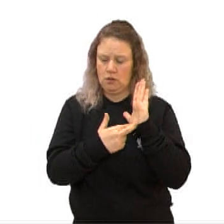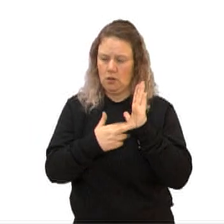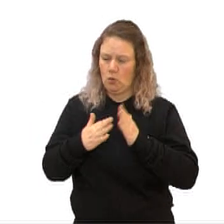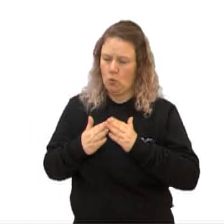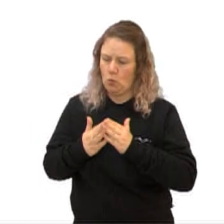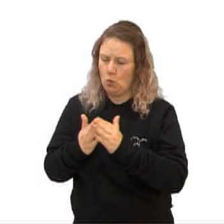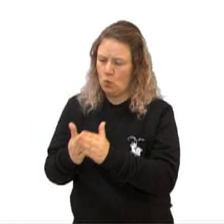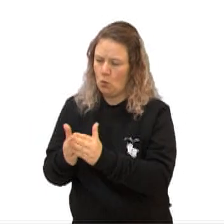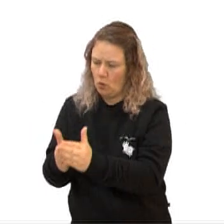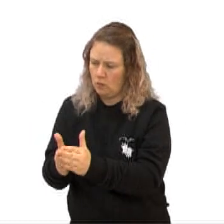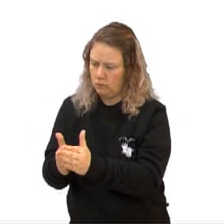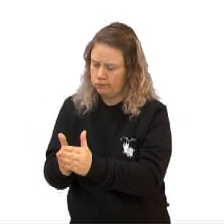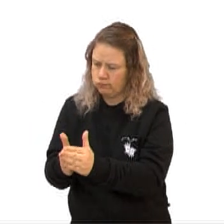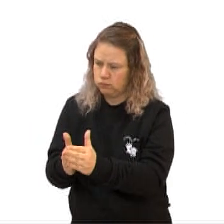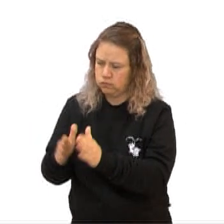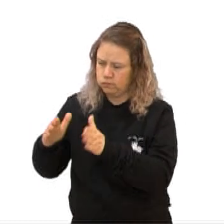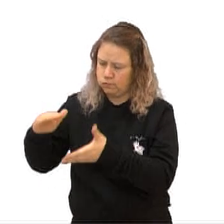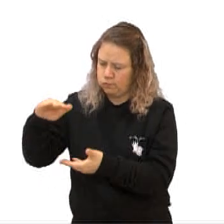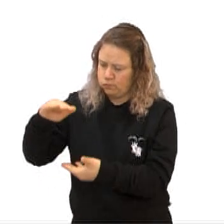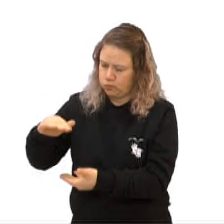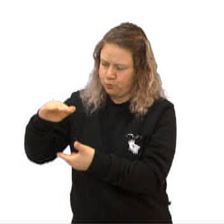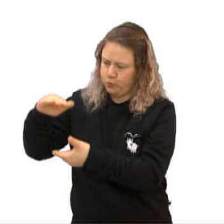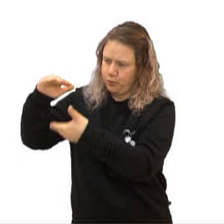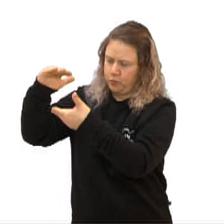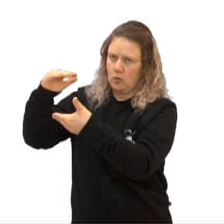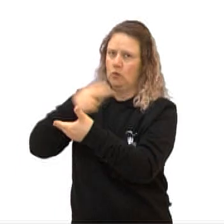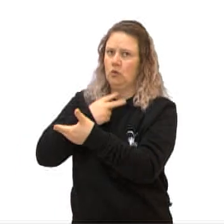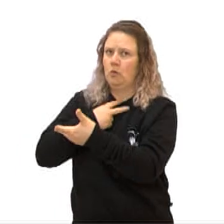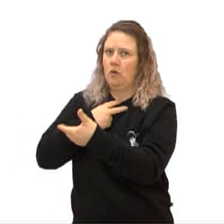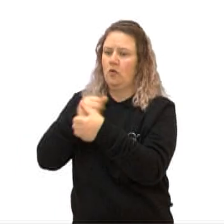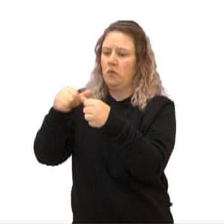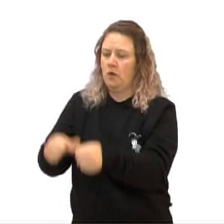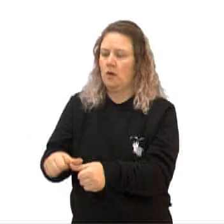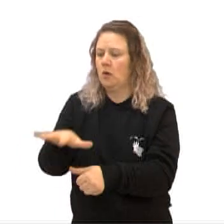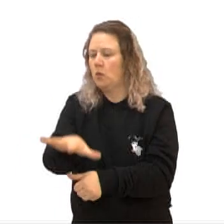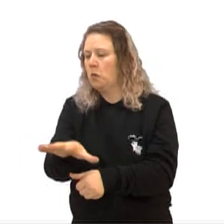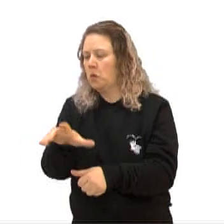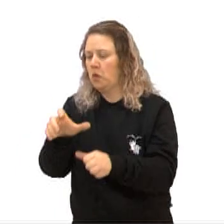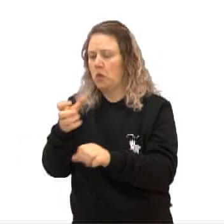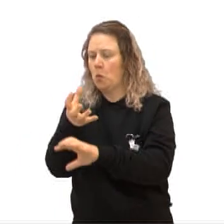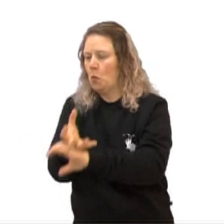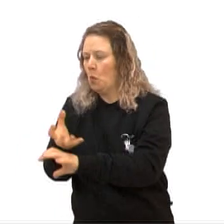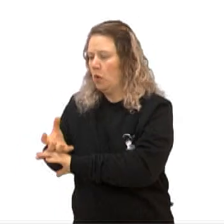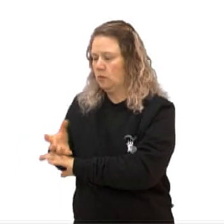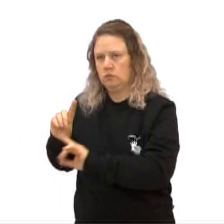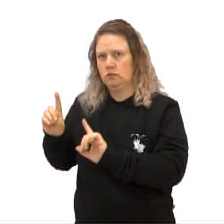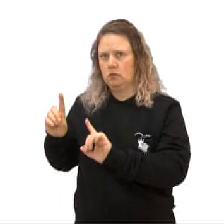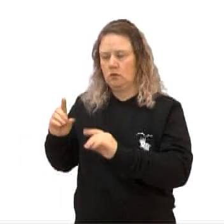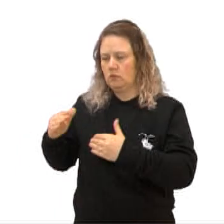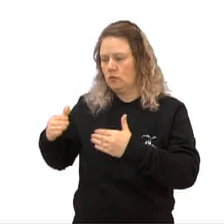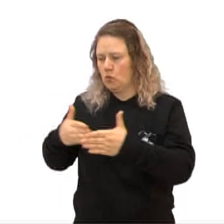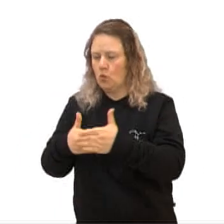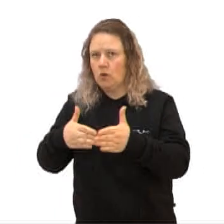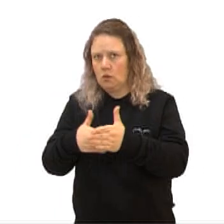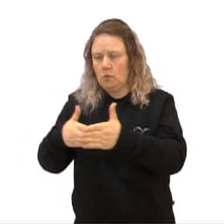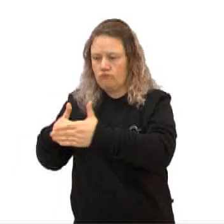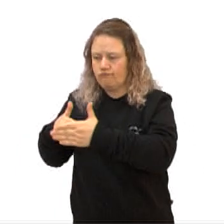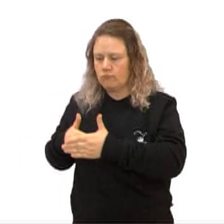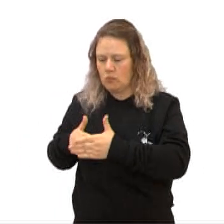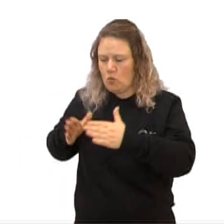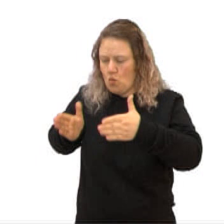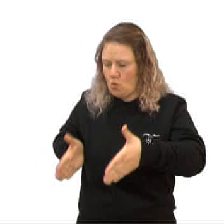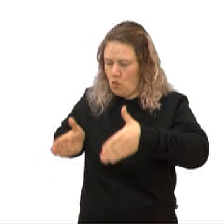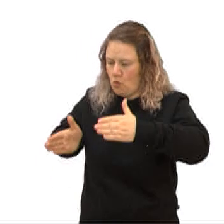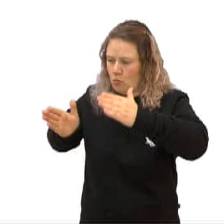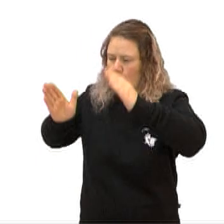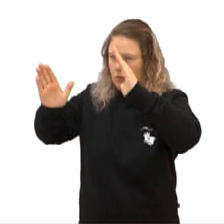ser empilhados de forma a não sobrarem espaços, nem ultrapassarem a área delimitada. Após o empilhamento